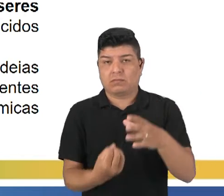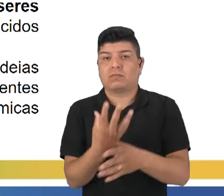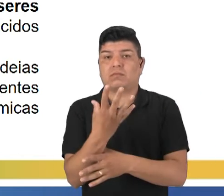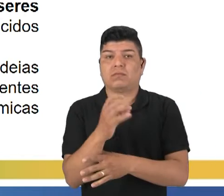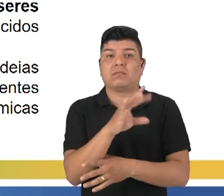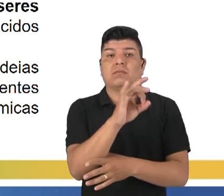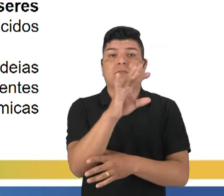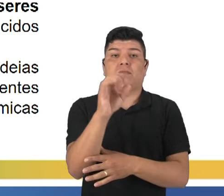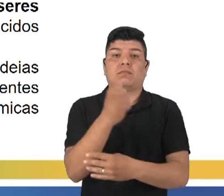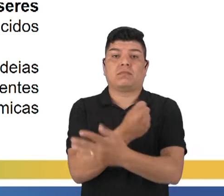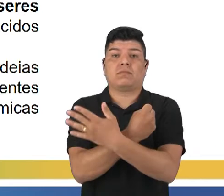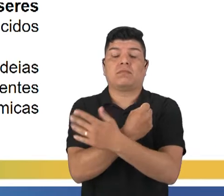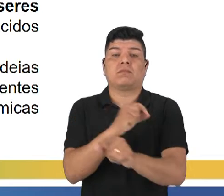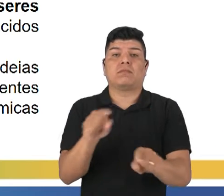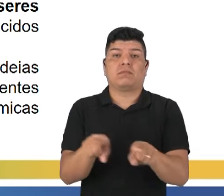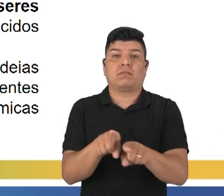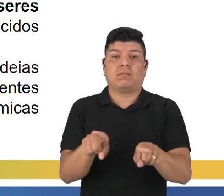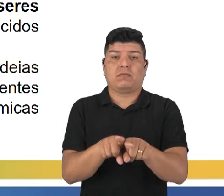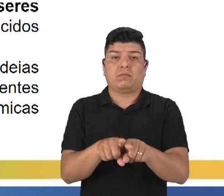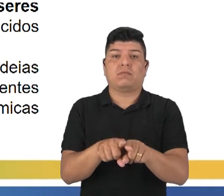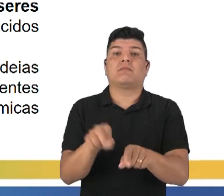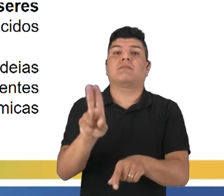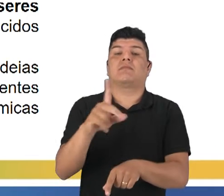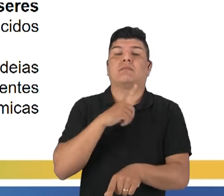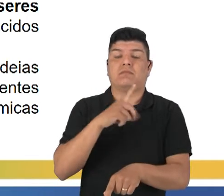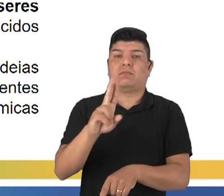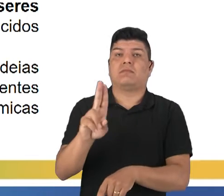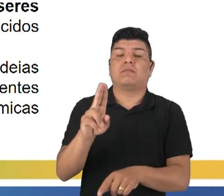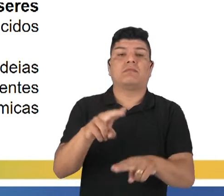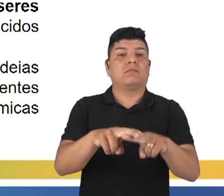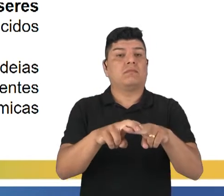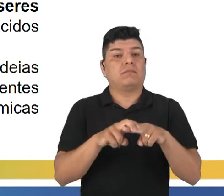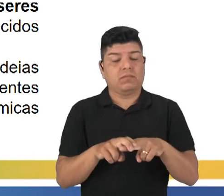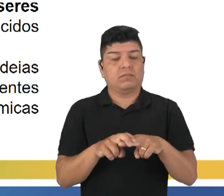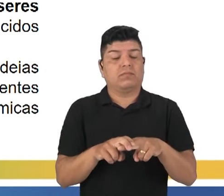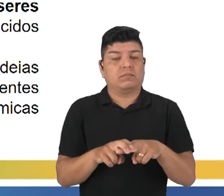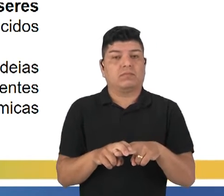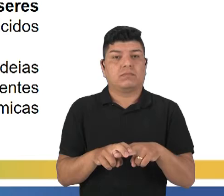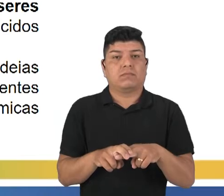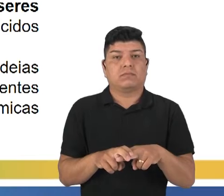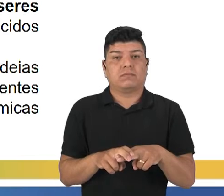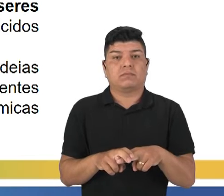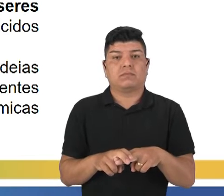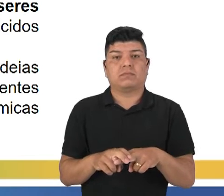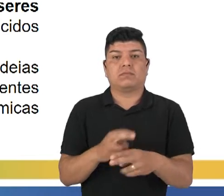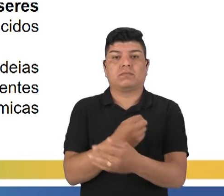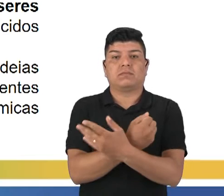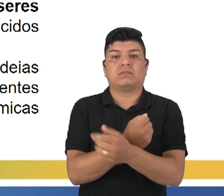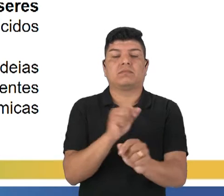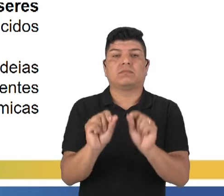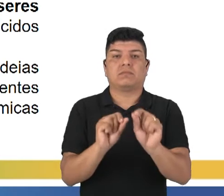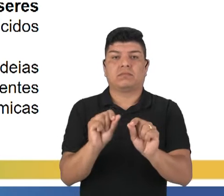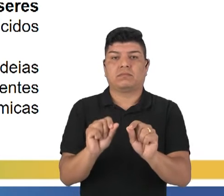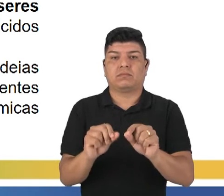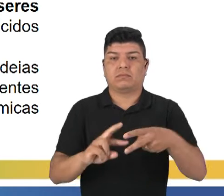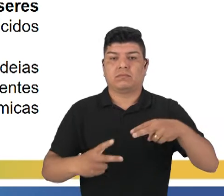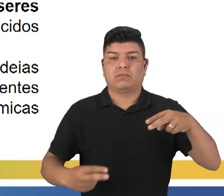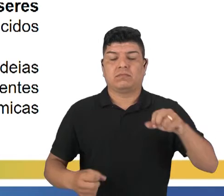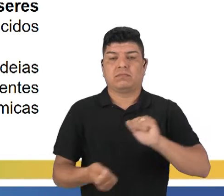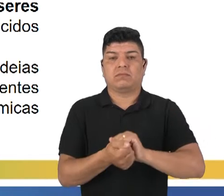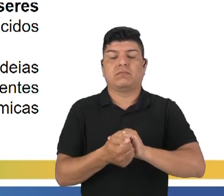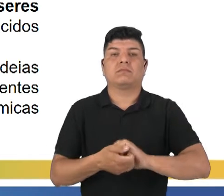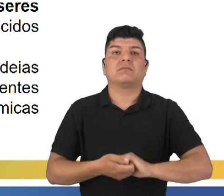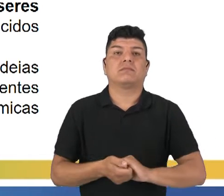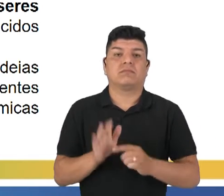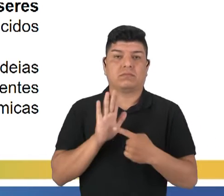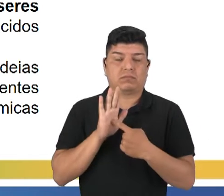Cada aminoácido também se chama de peptídeo. Então, por isso, ela é chamada de cadeia polipeptídica.